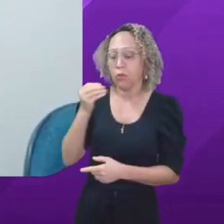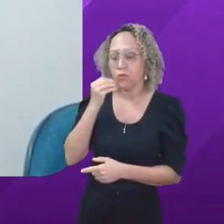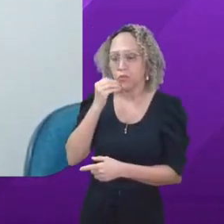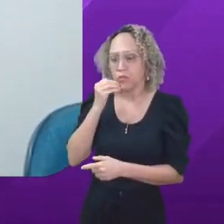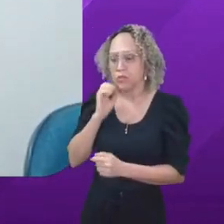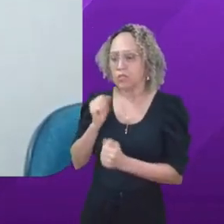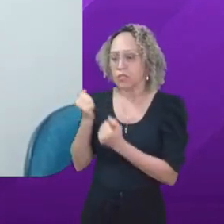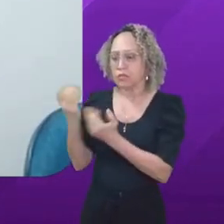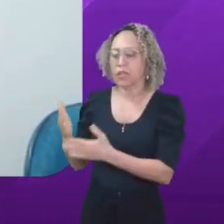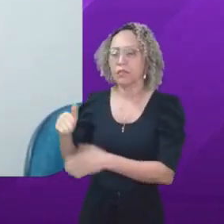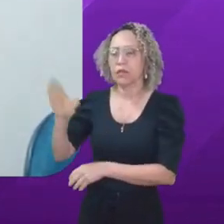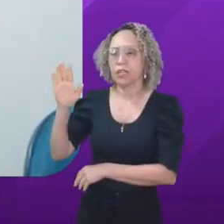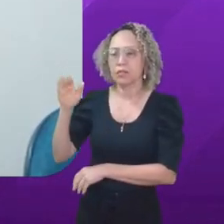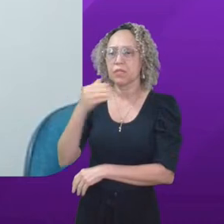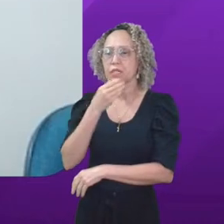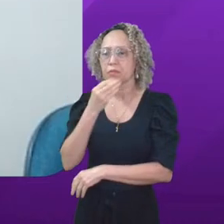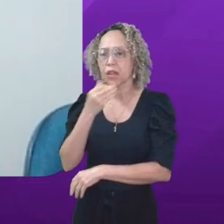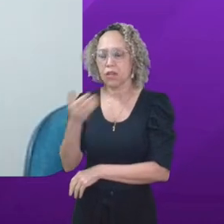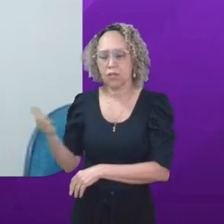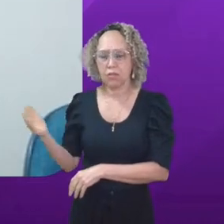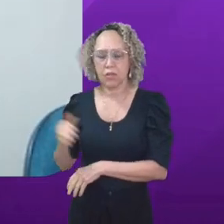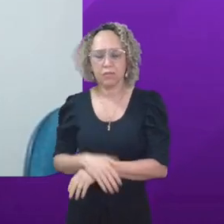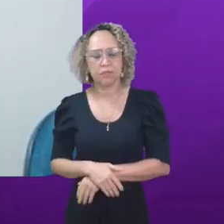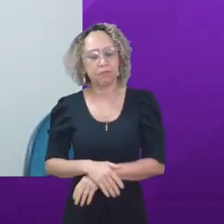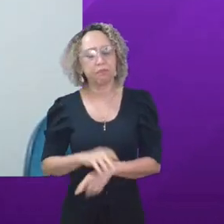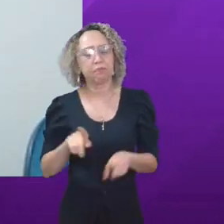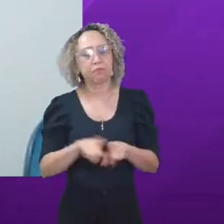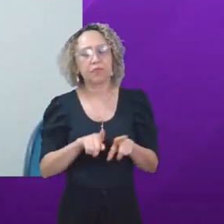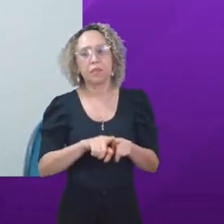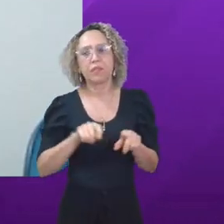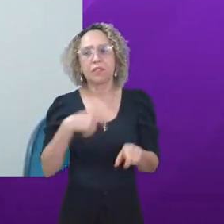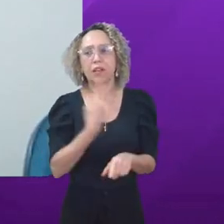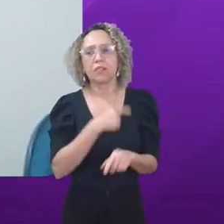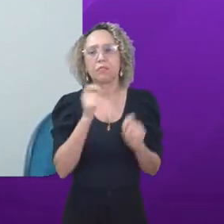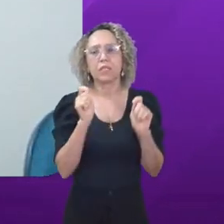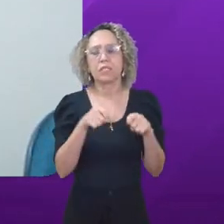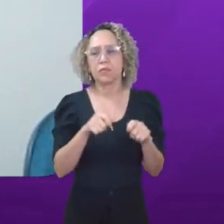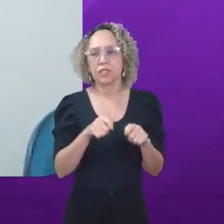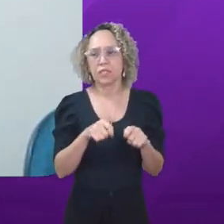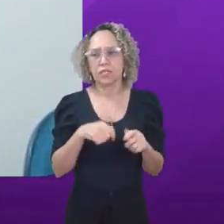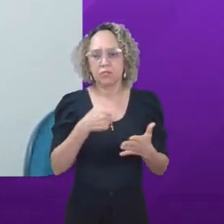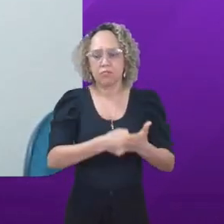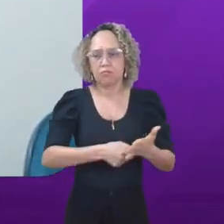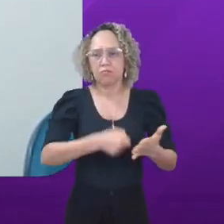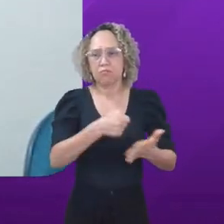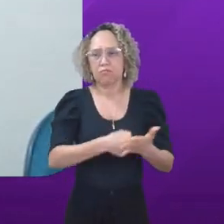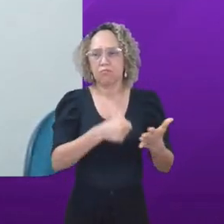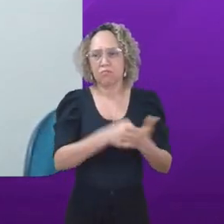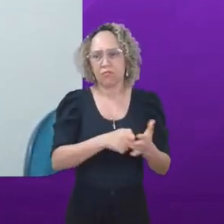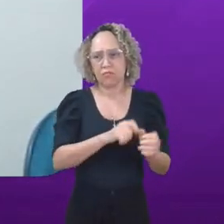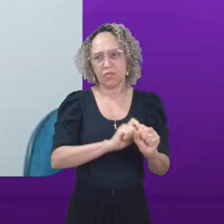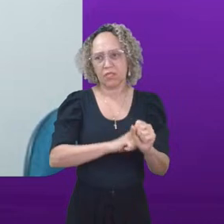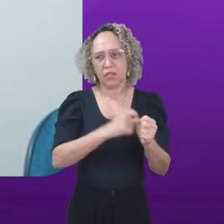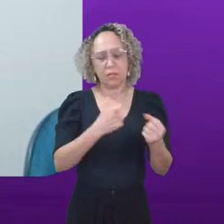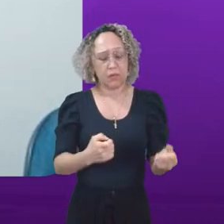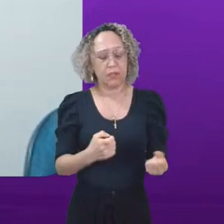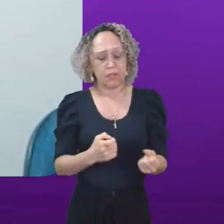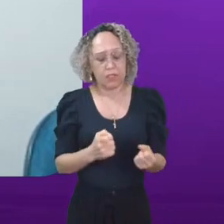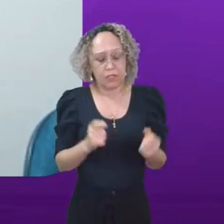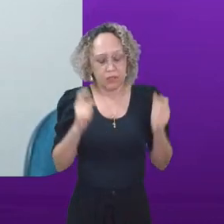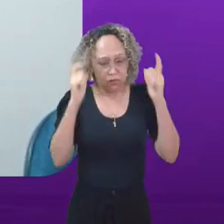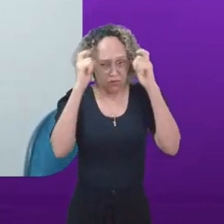E para além disso, a gente ainda precisa ter essa luta aí, que essa luta quilombola que não é fácil.